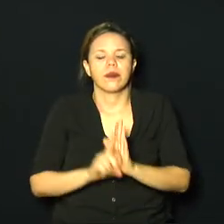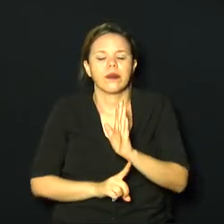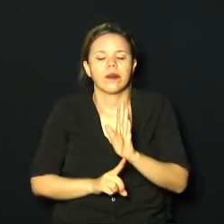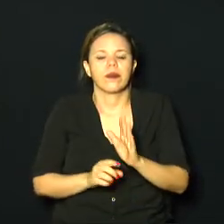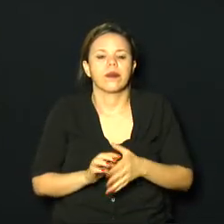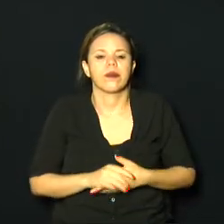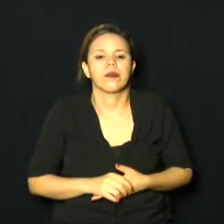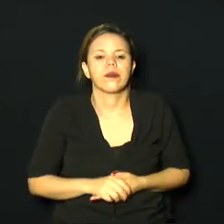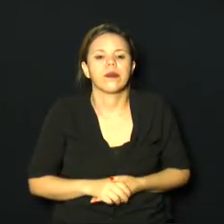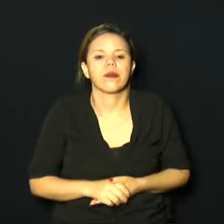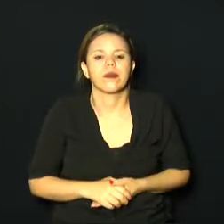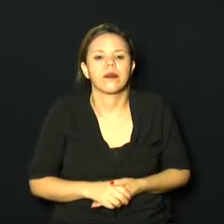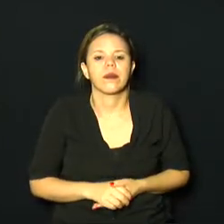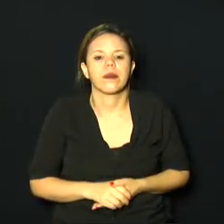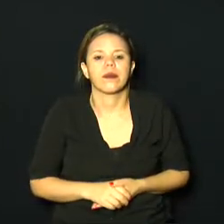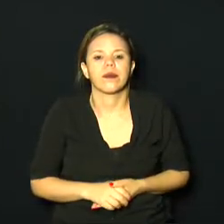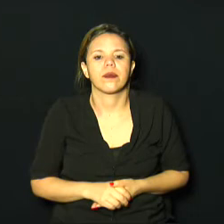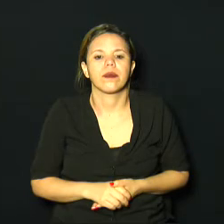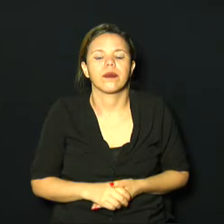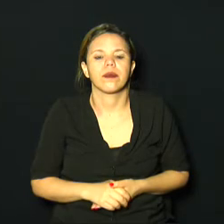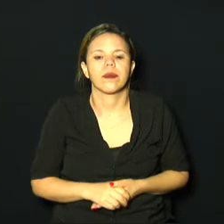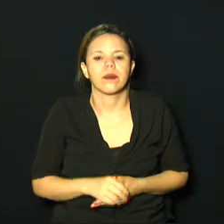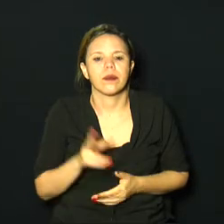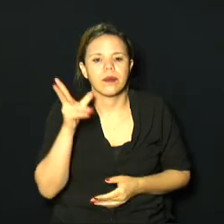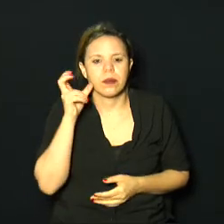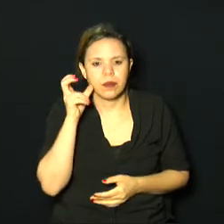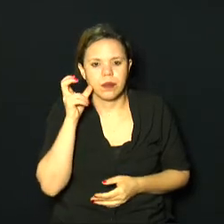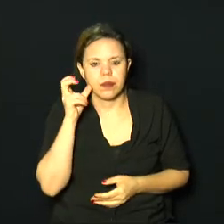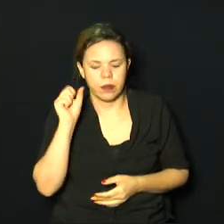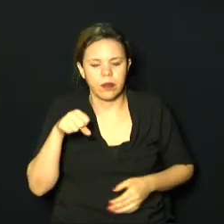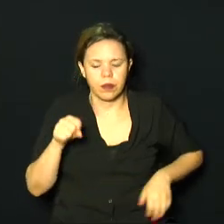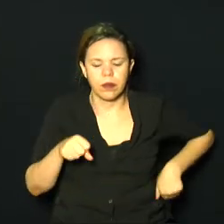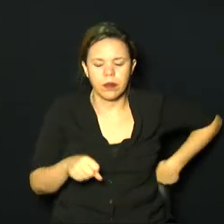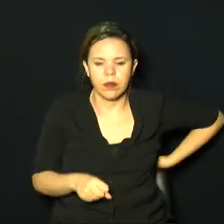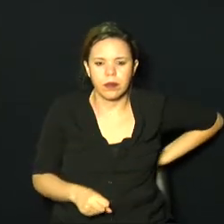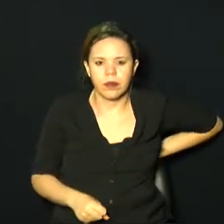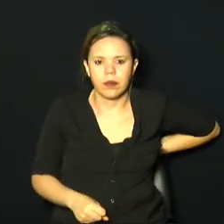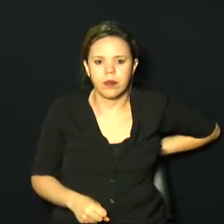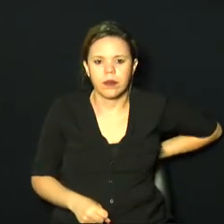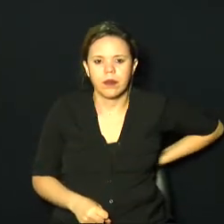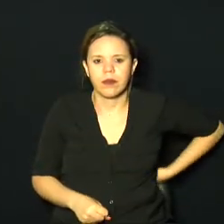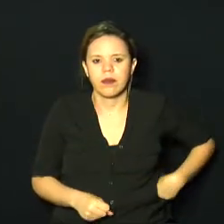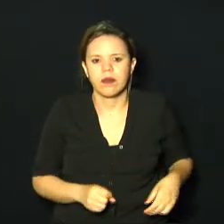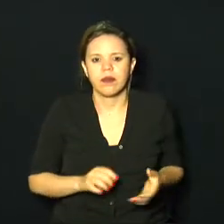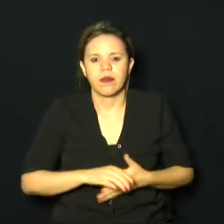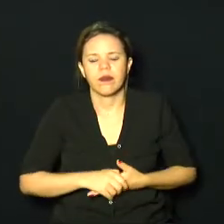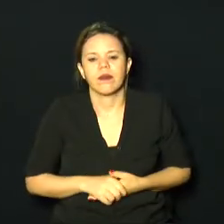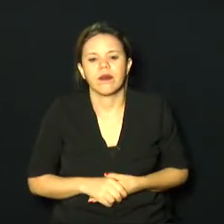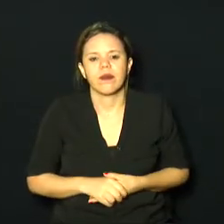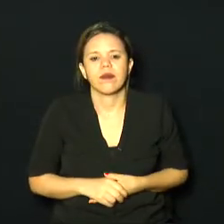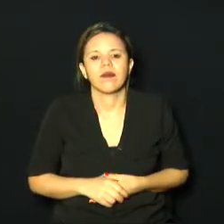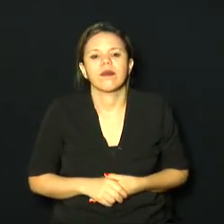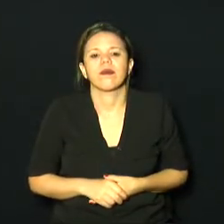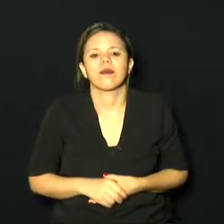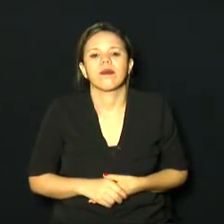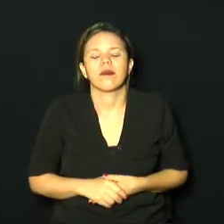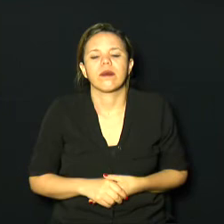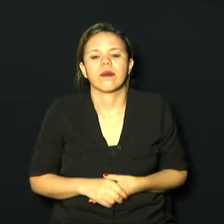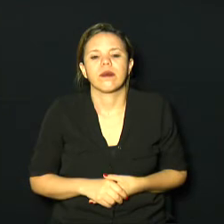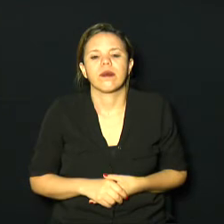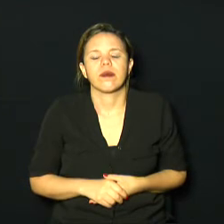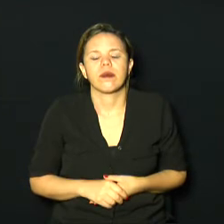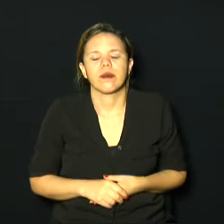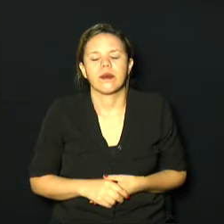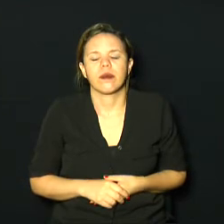dos adolescentes. Tá me ouvindo? Sim. Ah, sim, porque tá com um pouco... estava meio que